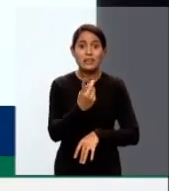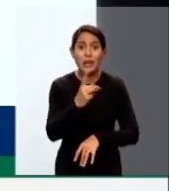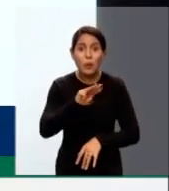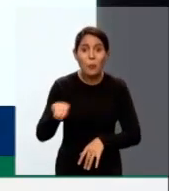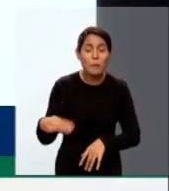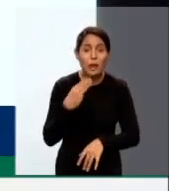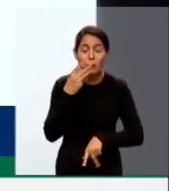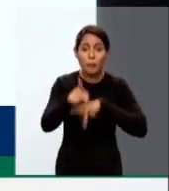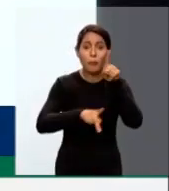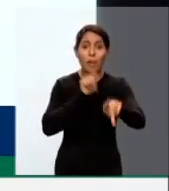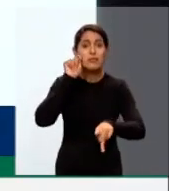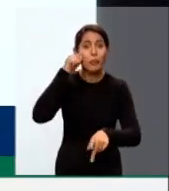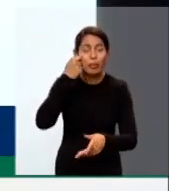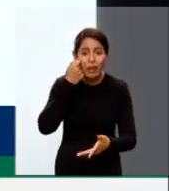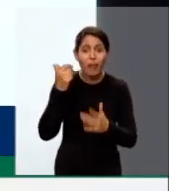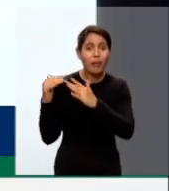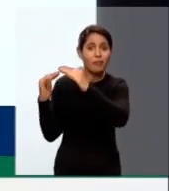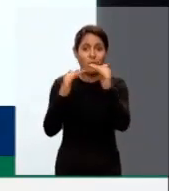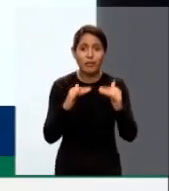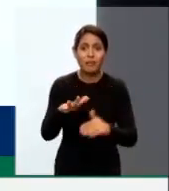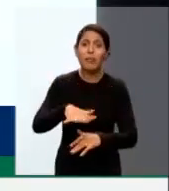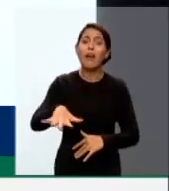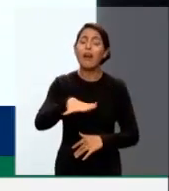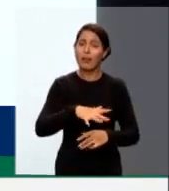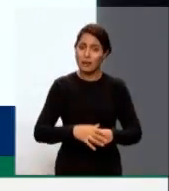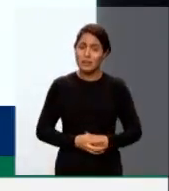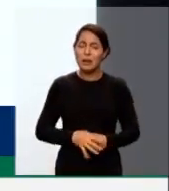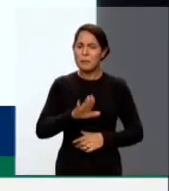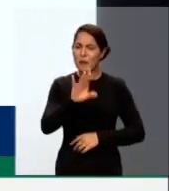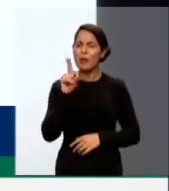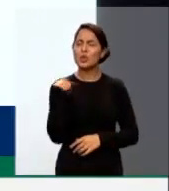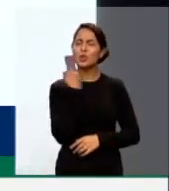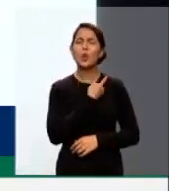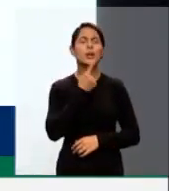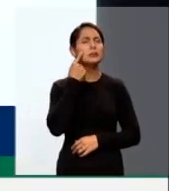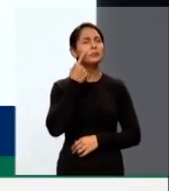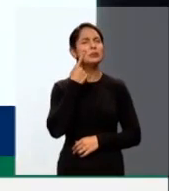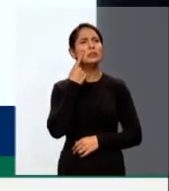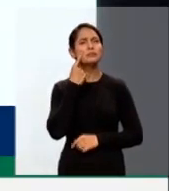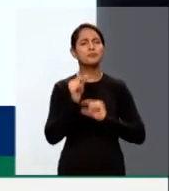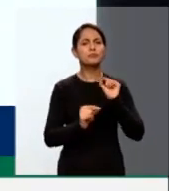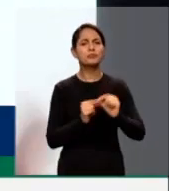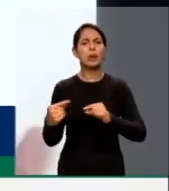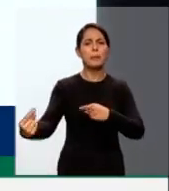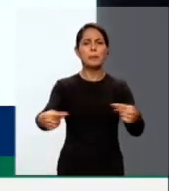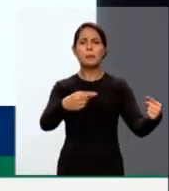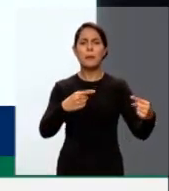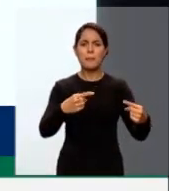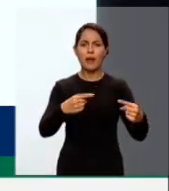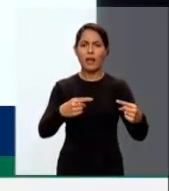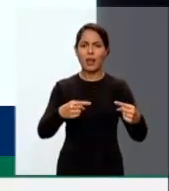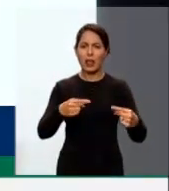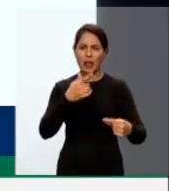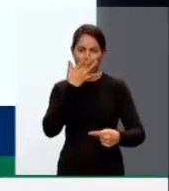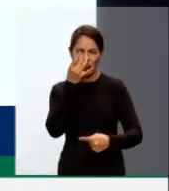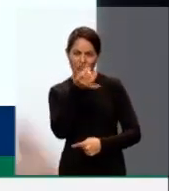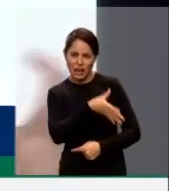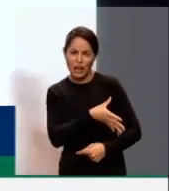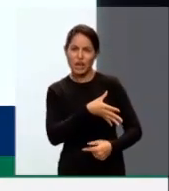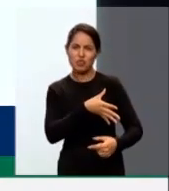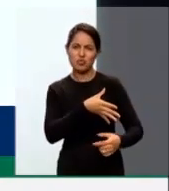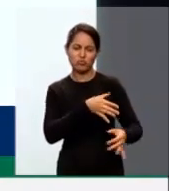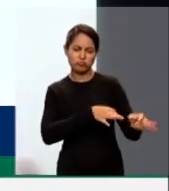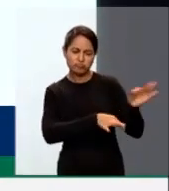são pessoas negras. Quando a gente avança para discutir, por exemplo, acesso à coleta de lixo, a gente